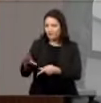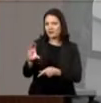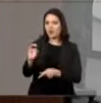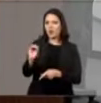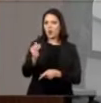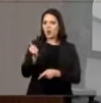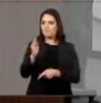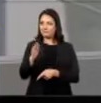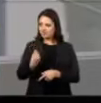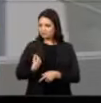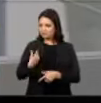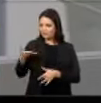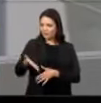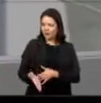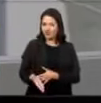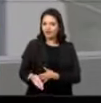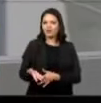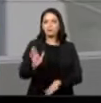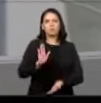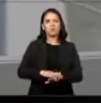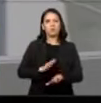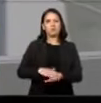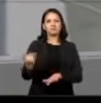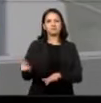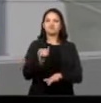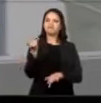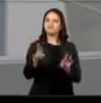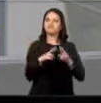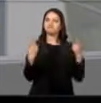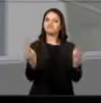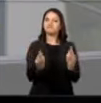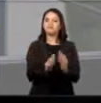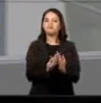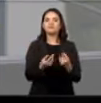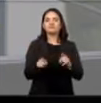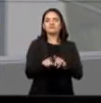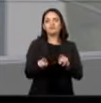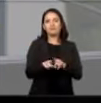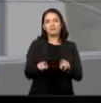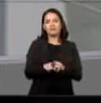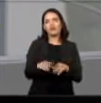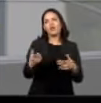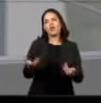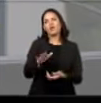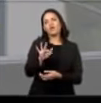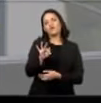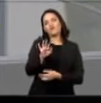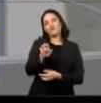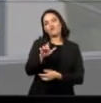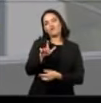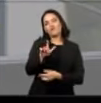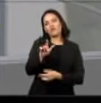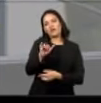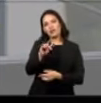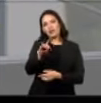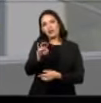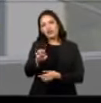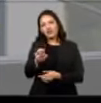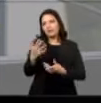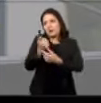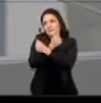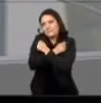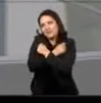aqui, nessa importante audiência pública. Eu lhe trago o abraço de Felipe Santa Cruz, que não está em Brasília,